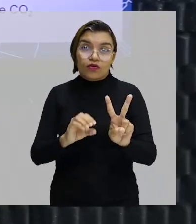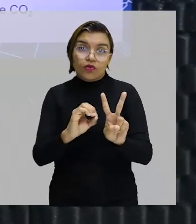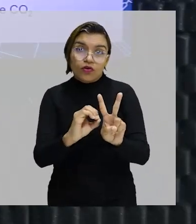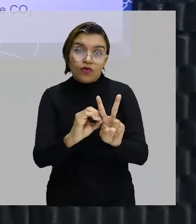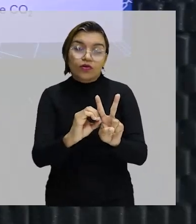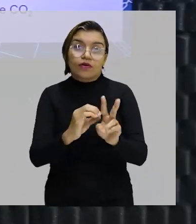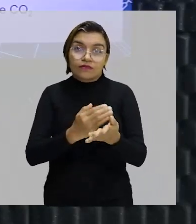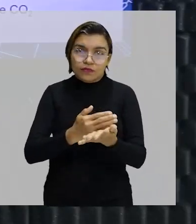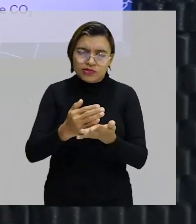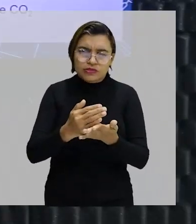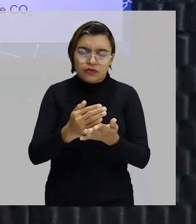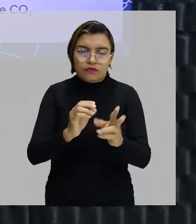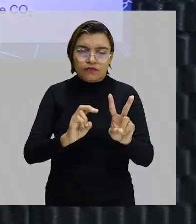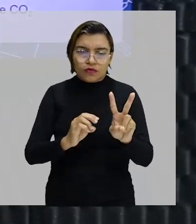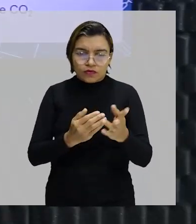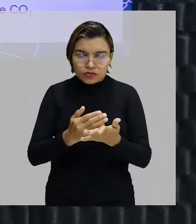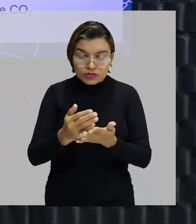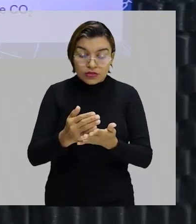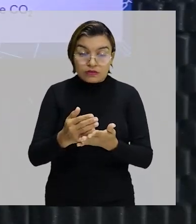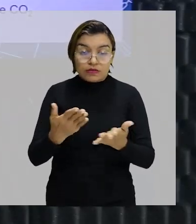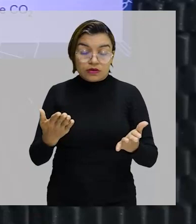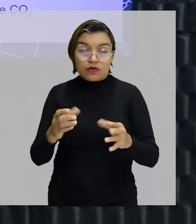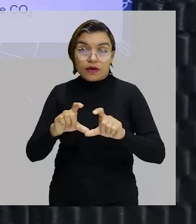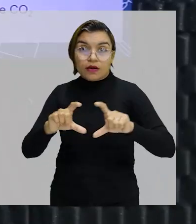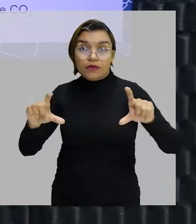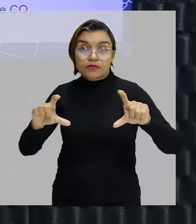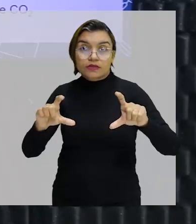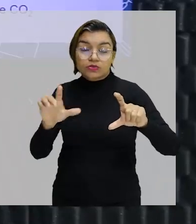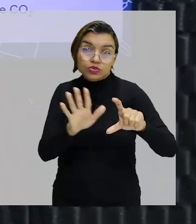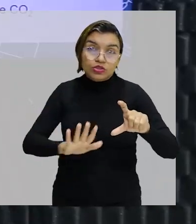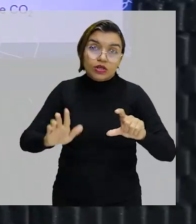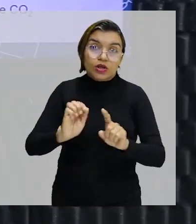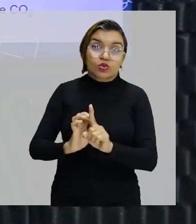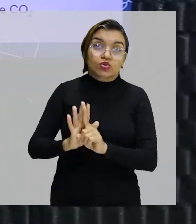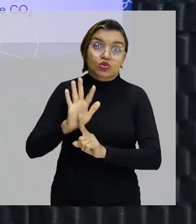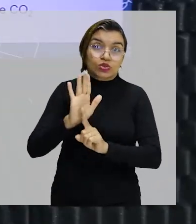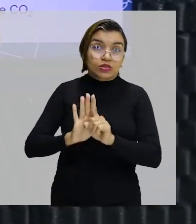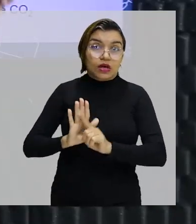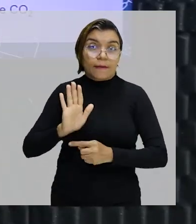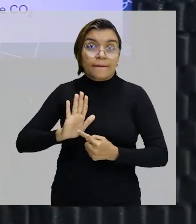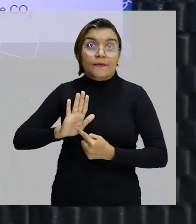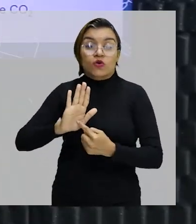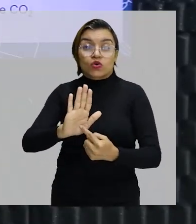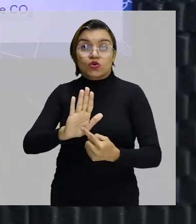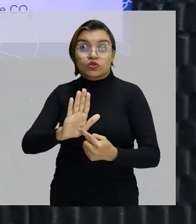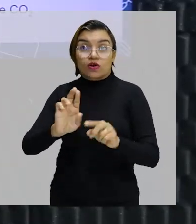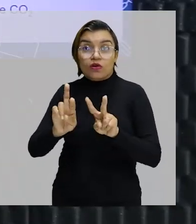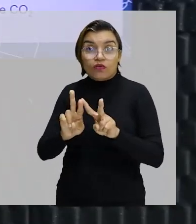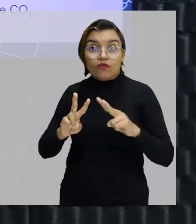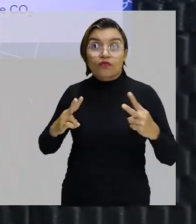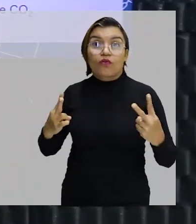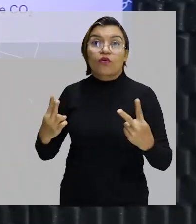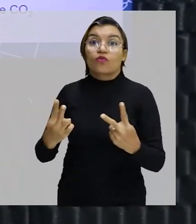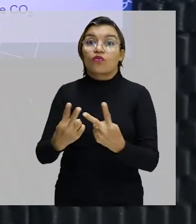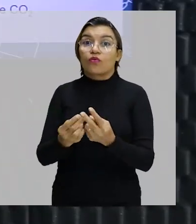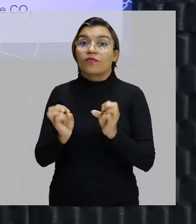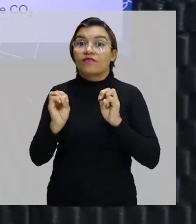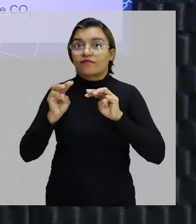inicial. E vou agora para a equação geral dos gases, onde eu vou determinar o volume